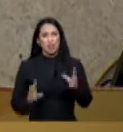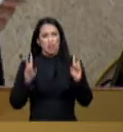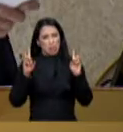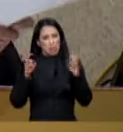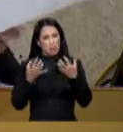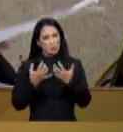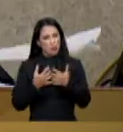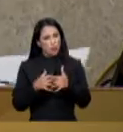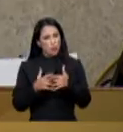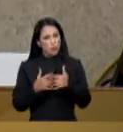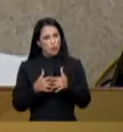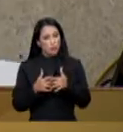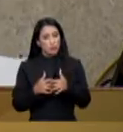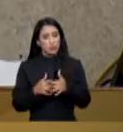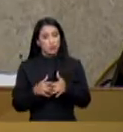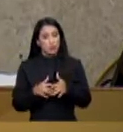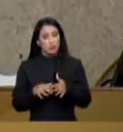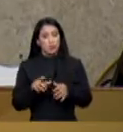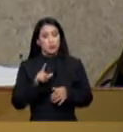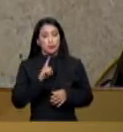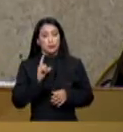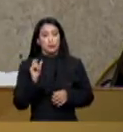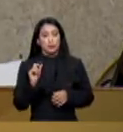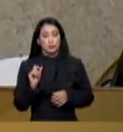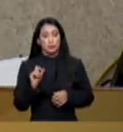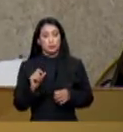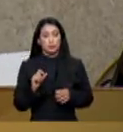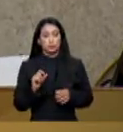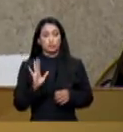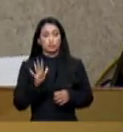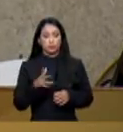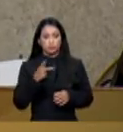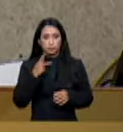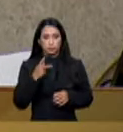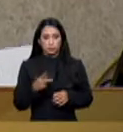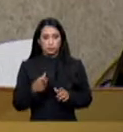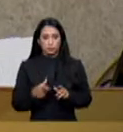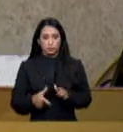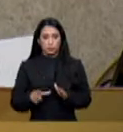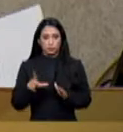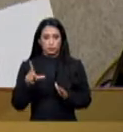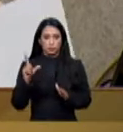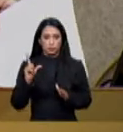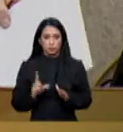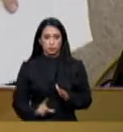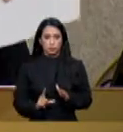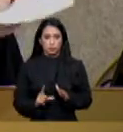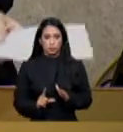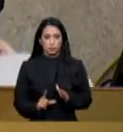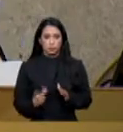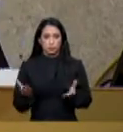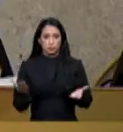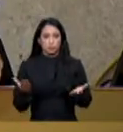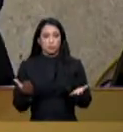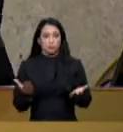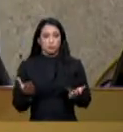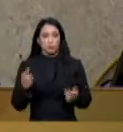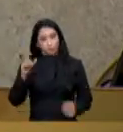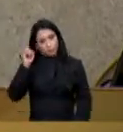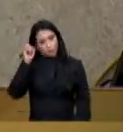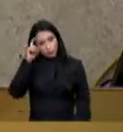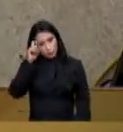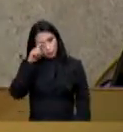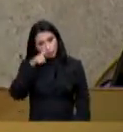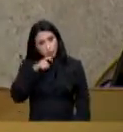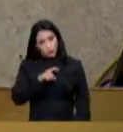complexo, e eu, conforme destaquei antes, me deparei com um caso tão difícil quanto o